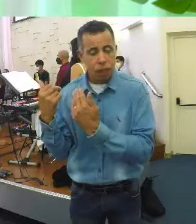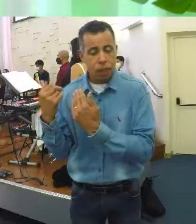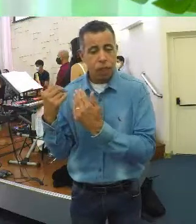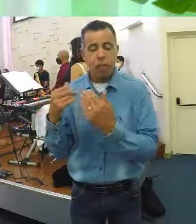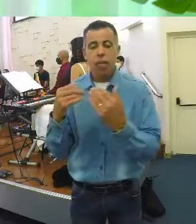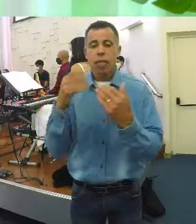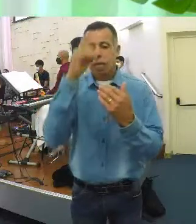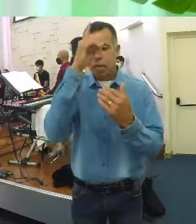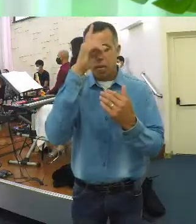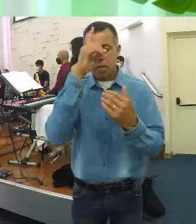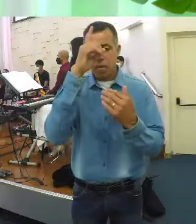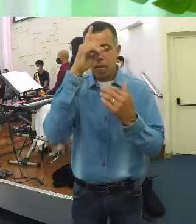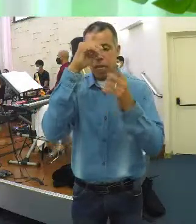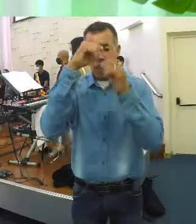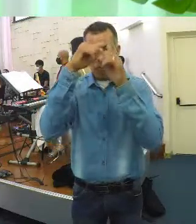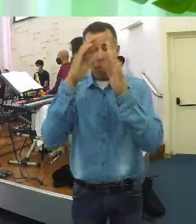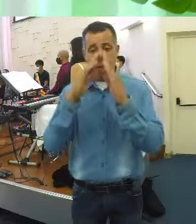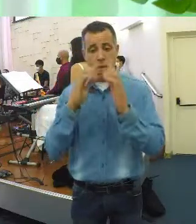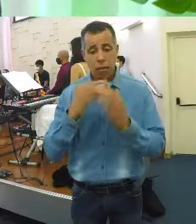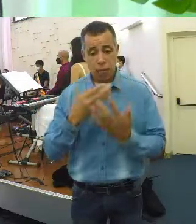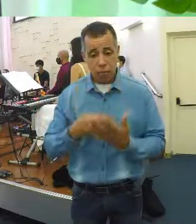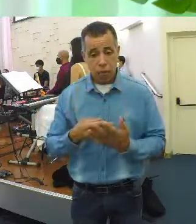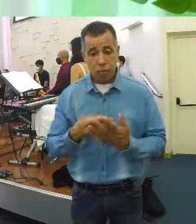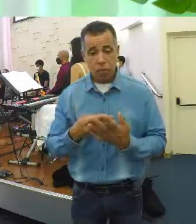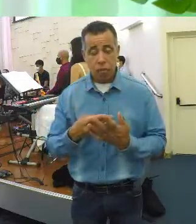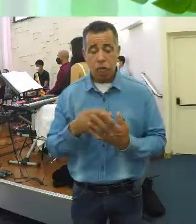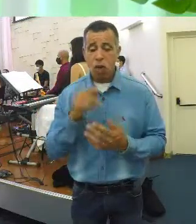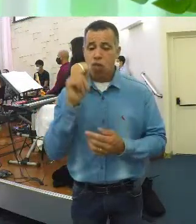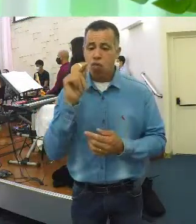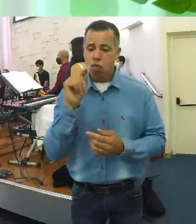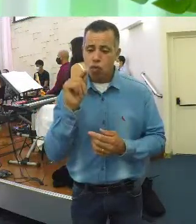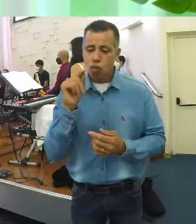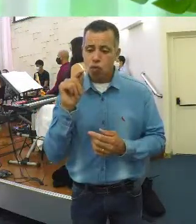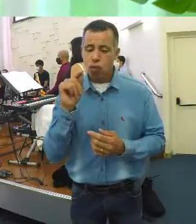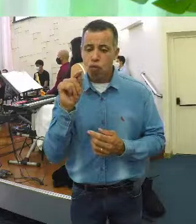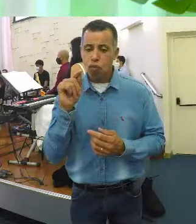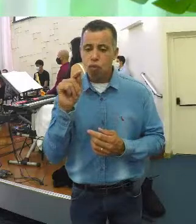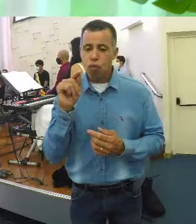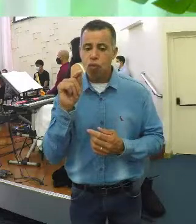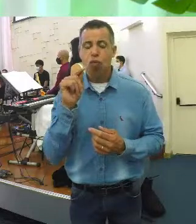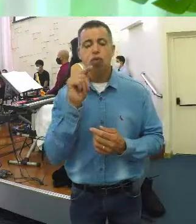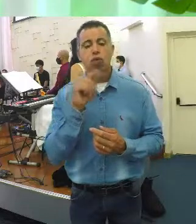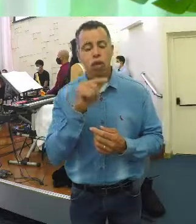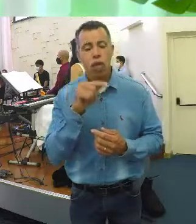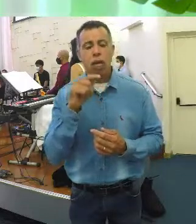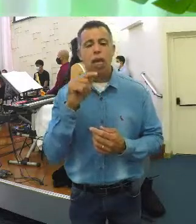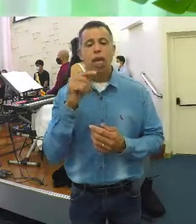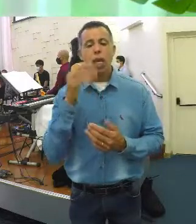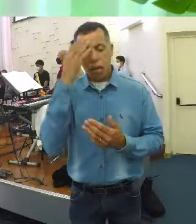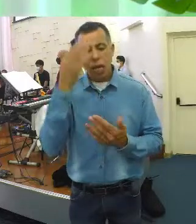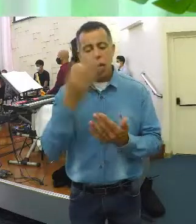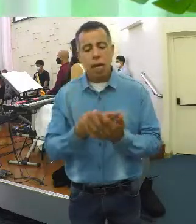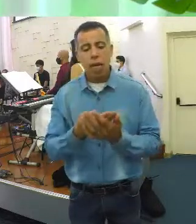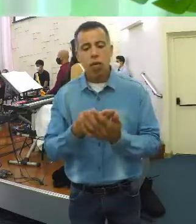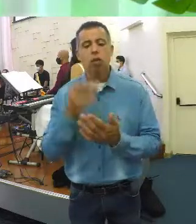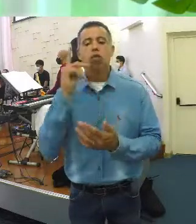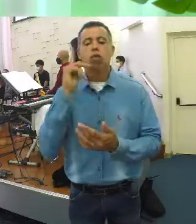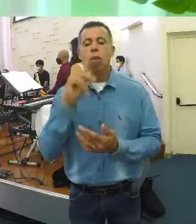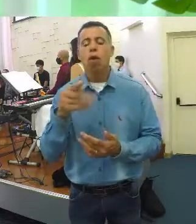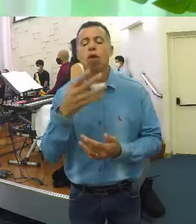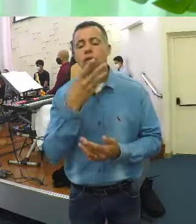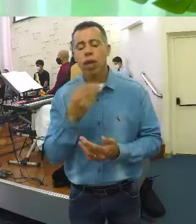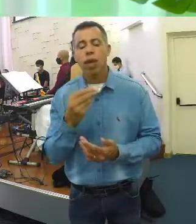sinagogas e dizer: vocês creem nos profetas? Pois bem, tudo que os profetas disseram acerca do Messias